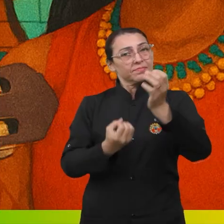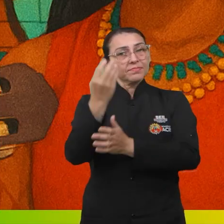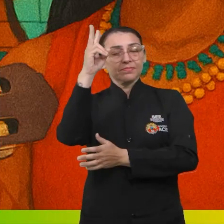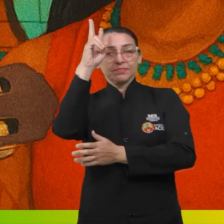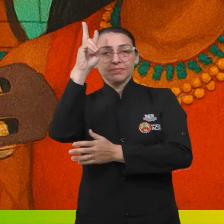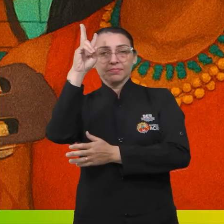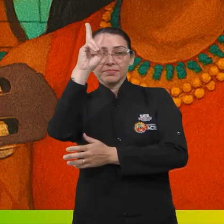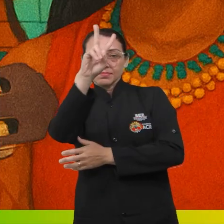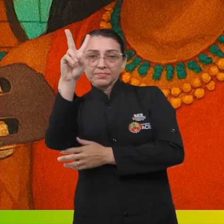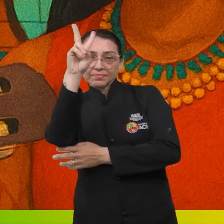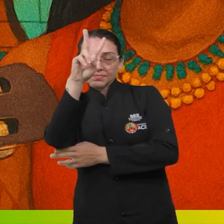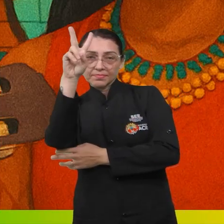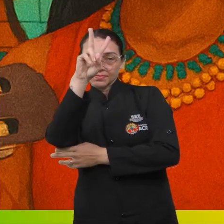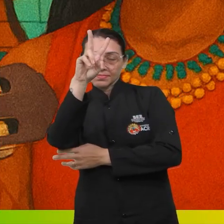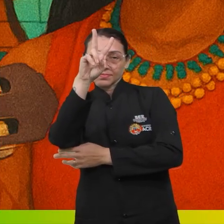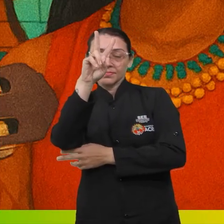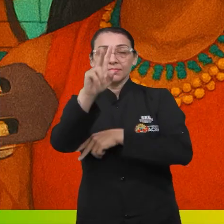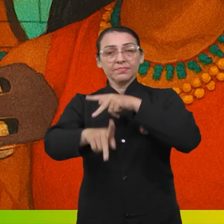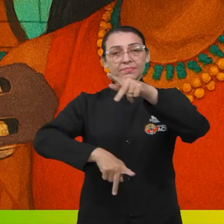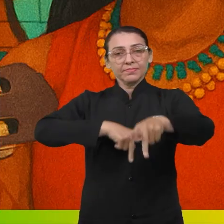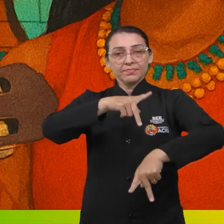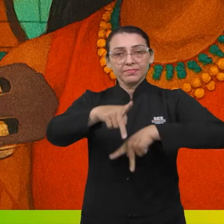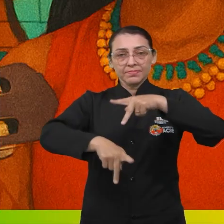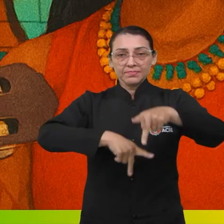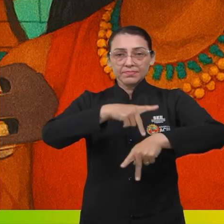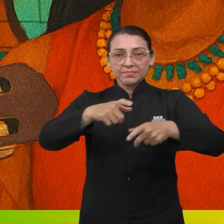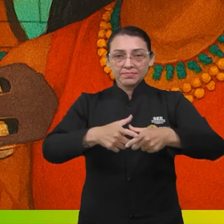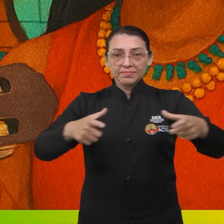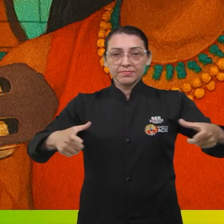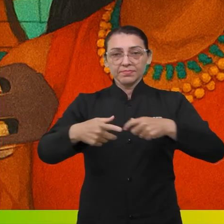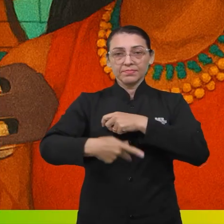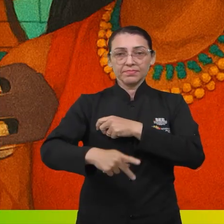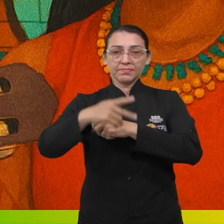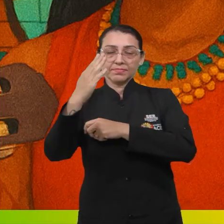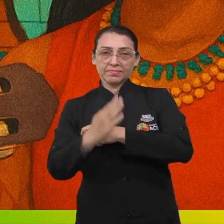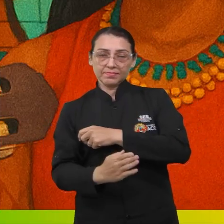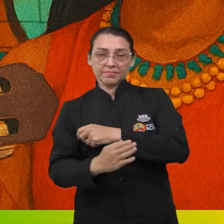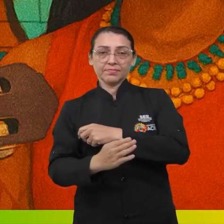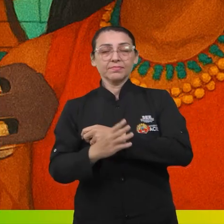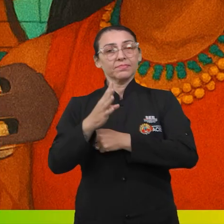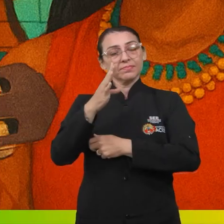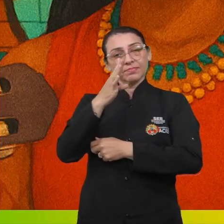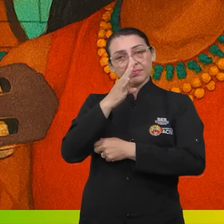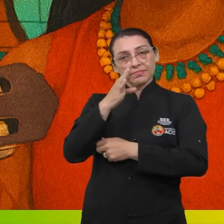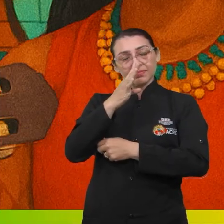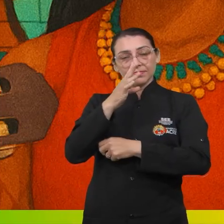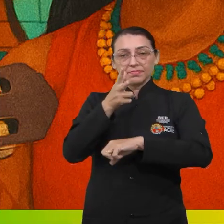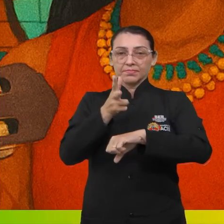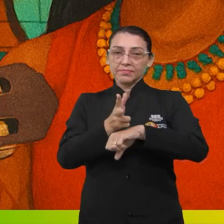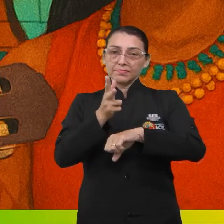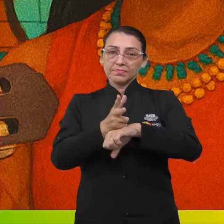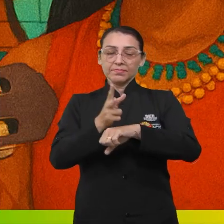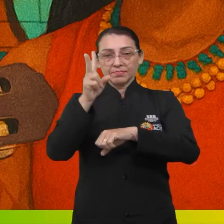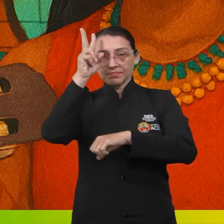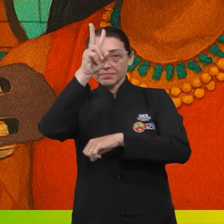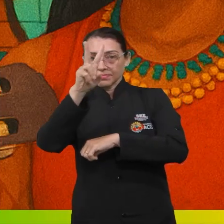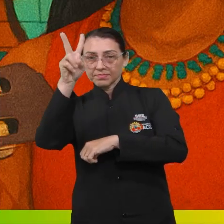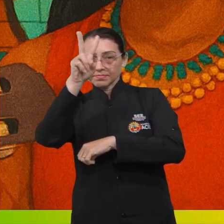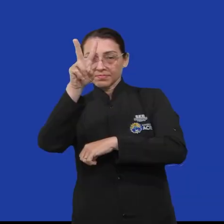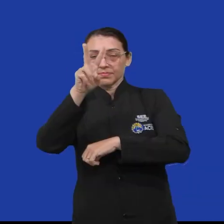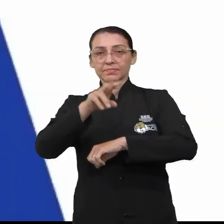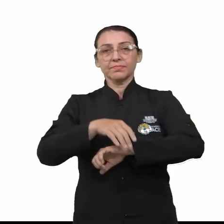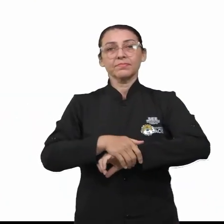história desse povoamento aqui no Brasil, nós vamos aqui assistir um videozinho para a gente relembrar.